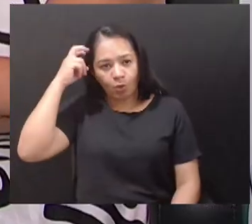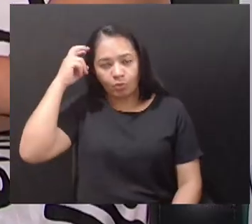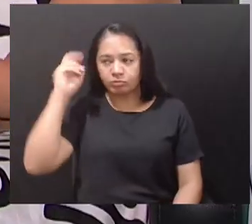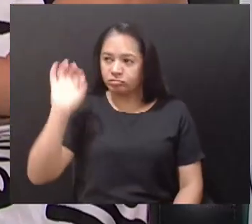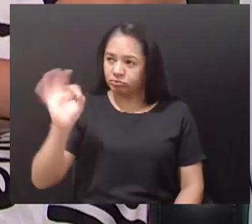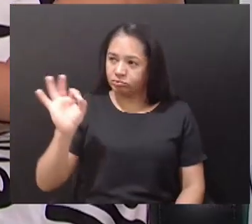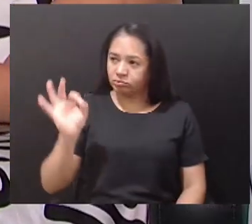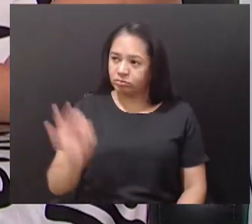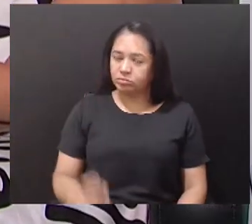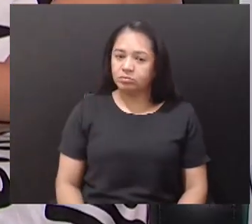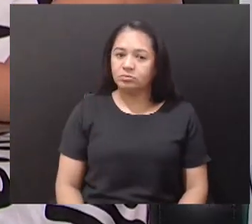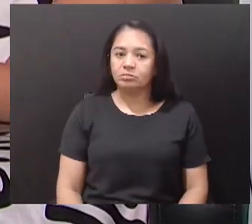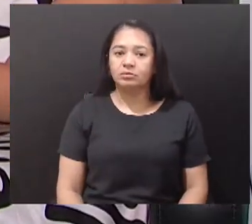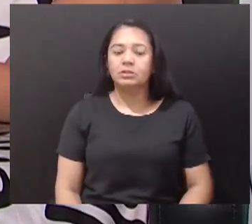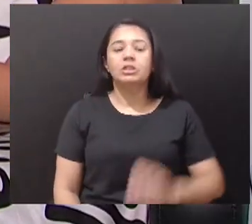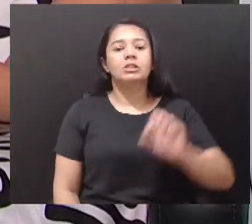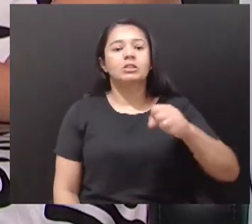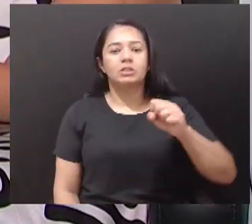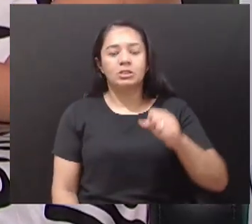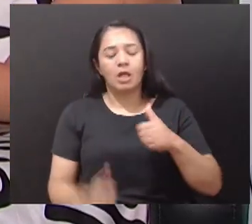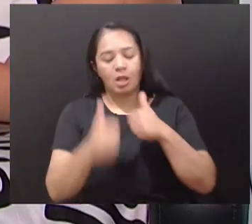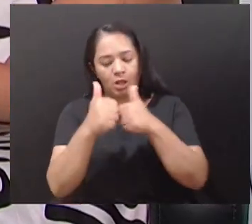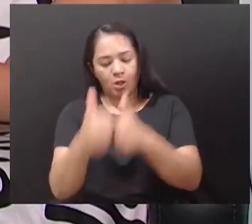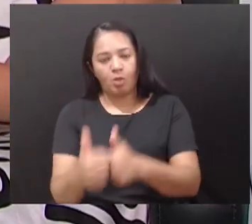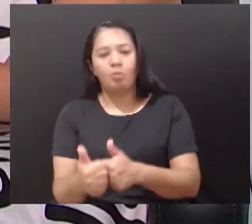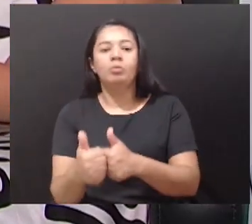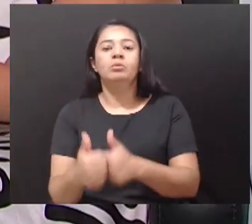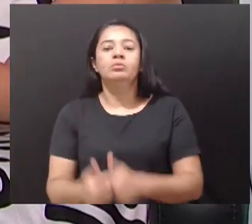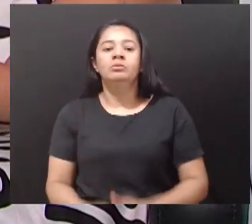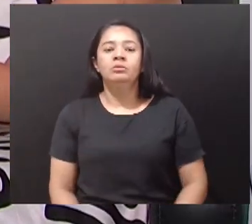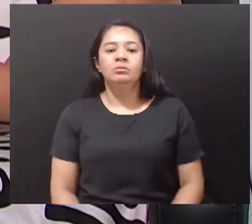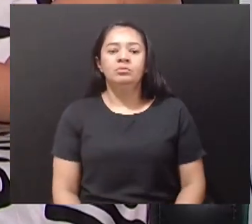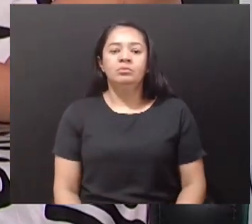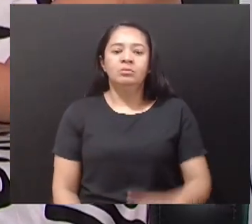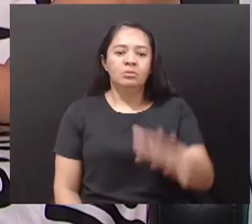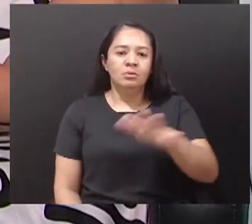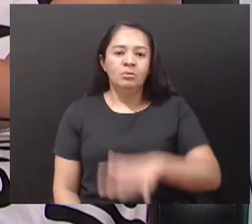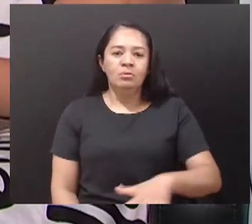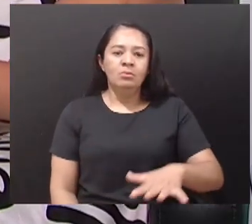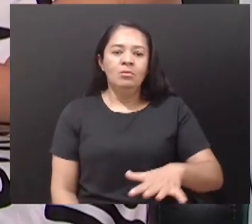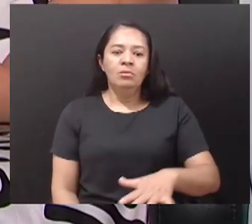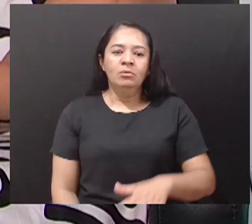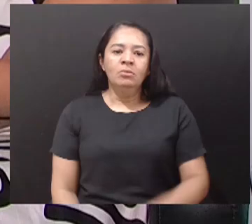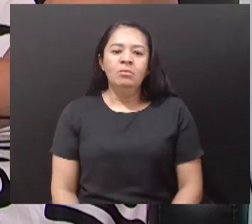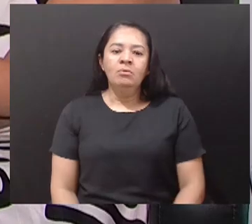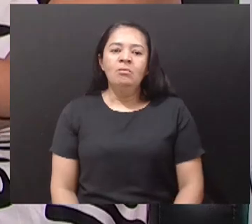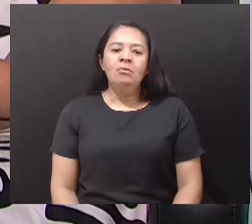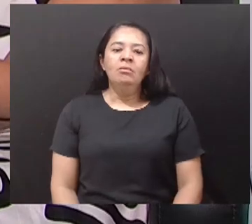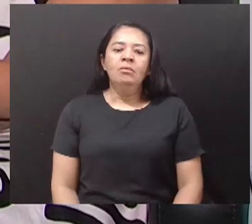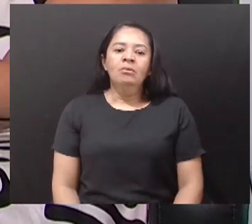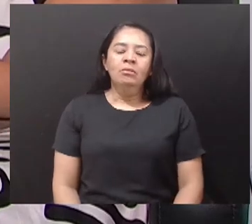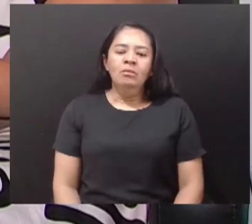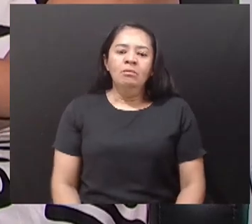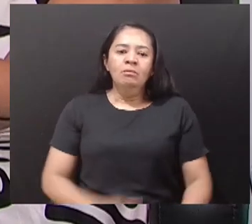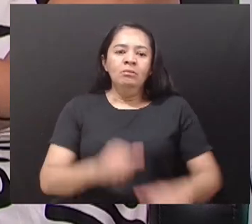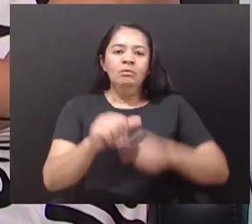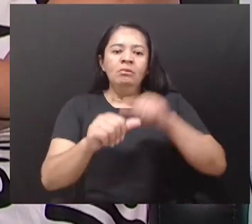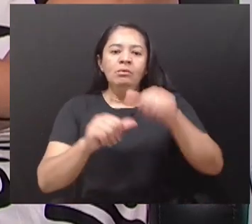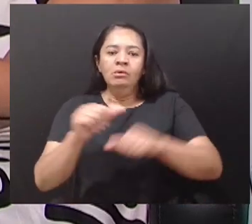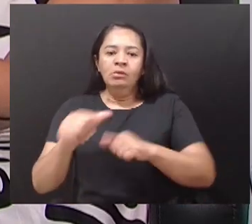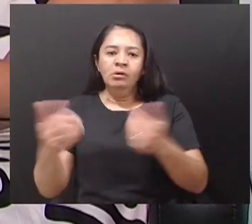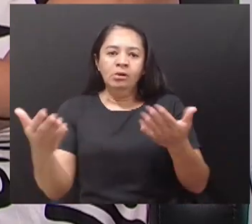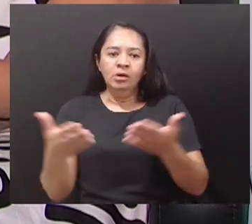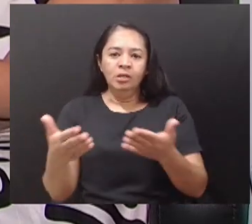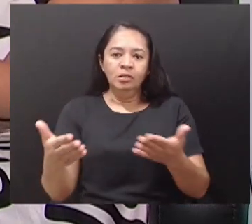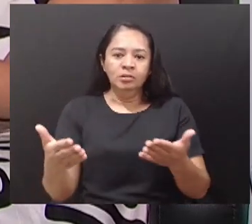Sim, também, acompanha. A moda, ela é geral e ela vai ter mudanças, né? Hoje a gente, graças